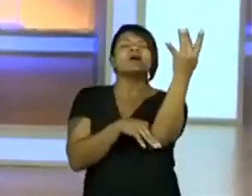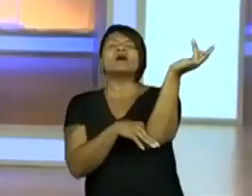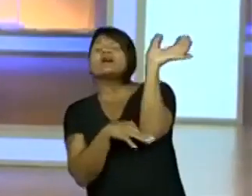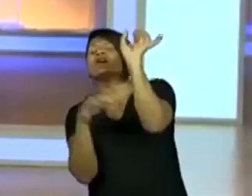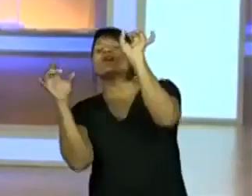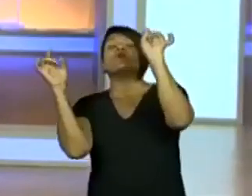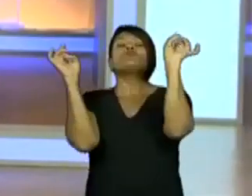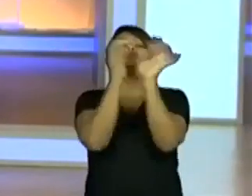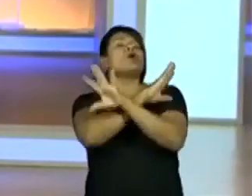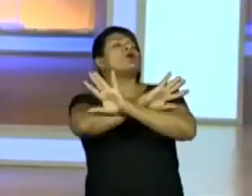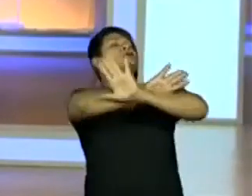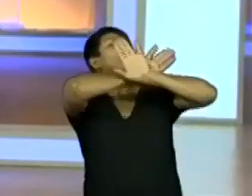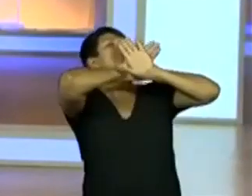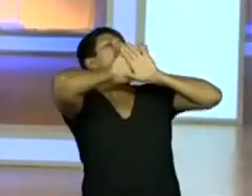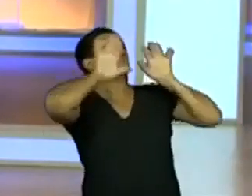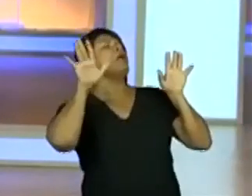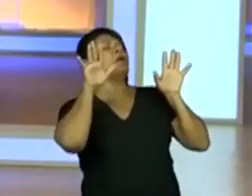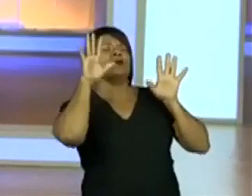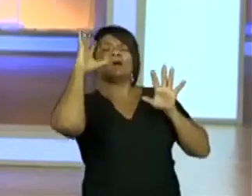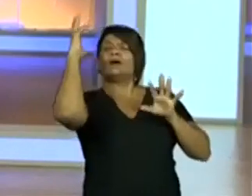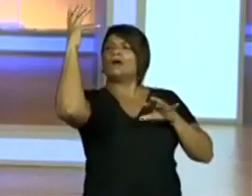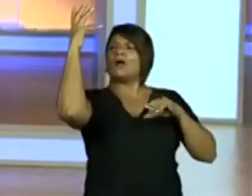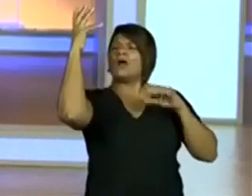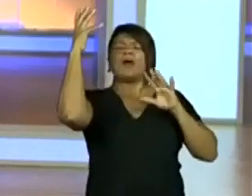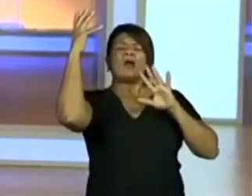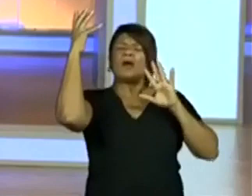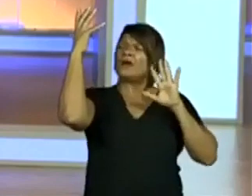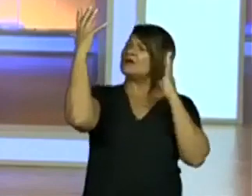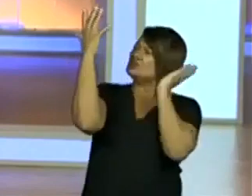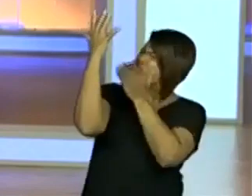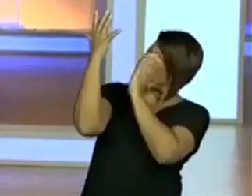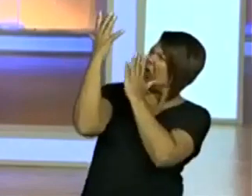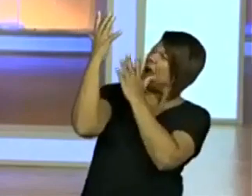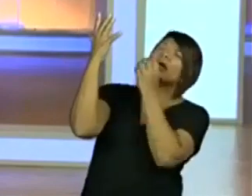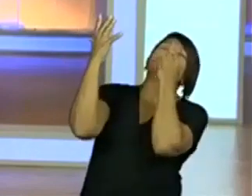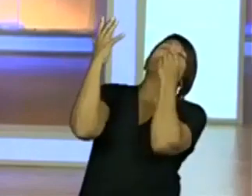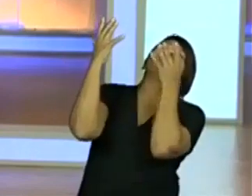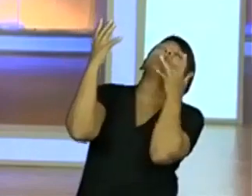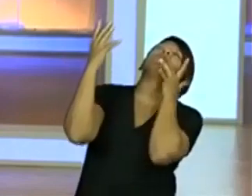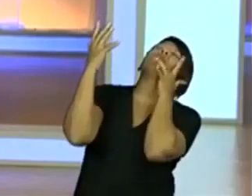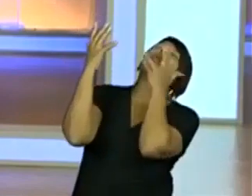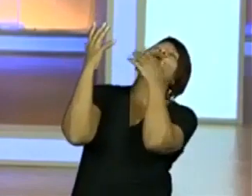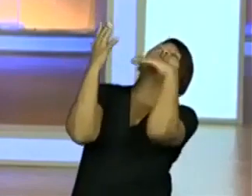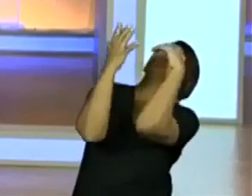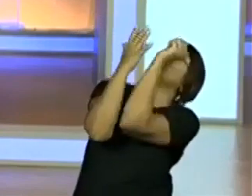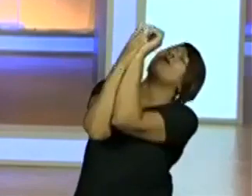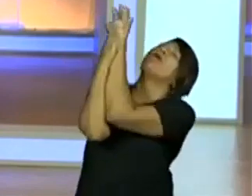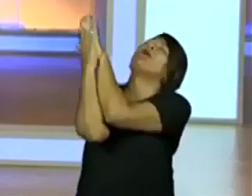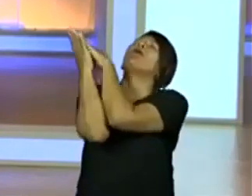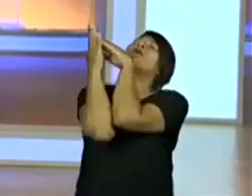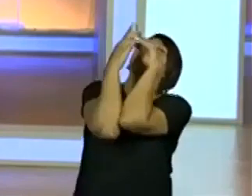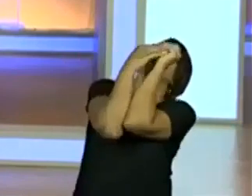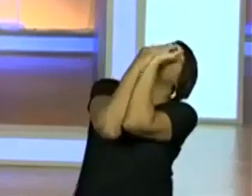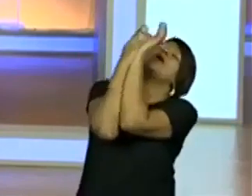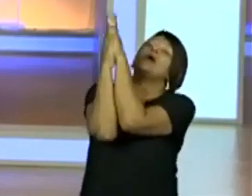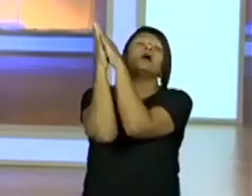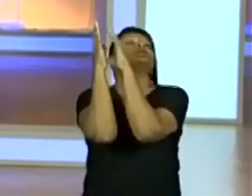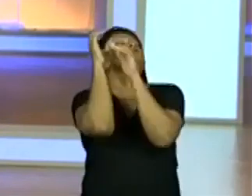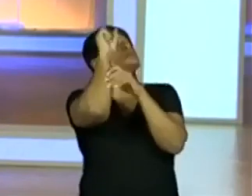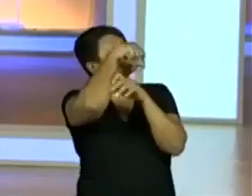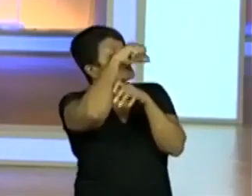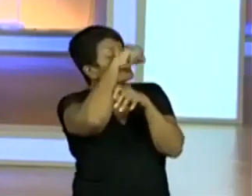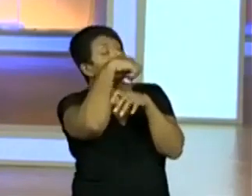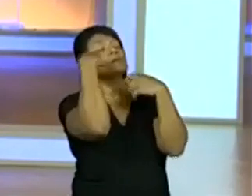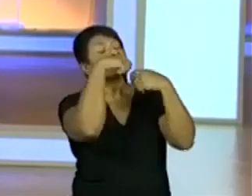acabou. Ah, mas já! Está tão bom! Sim, existem outras formas de